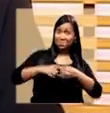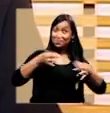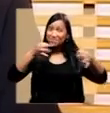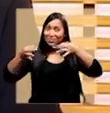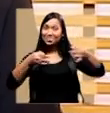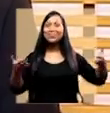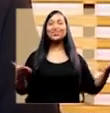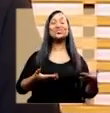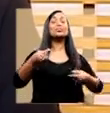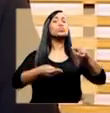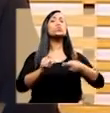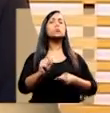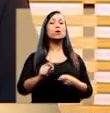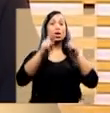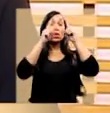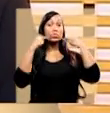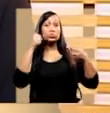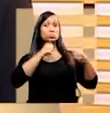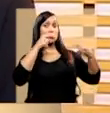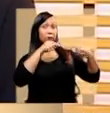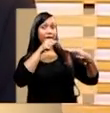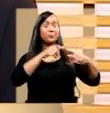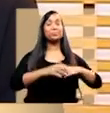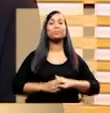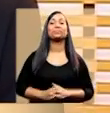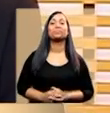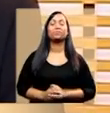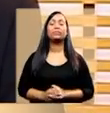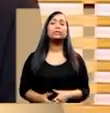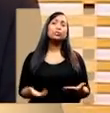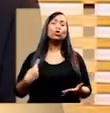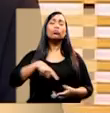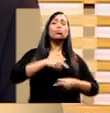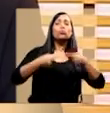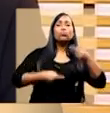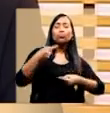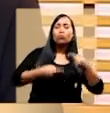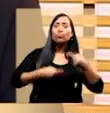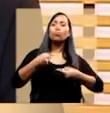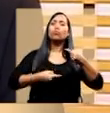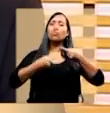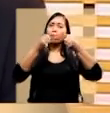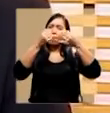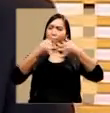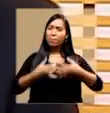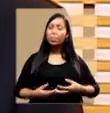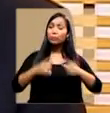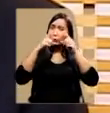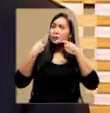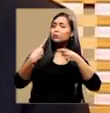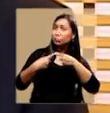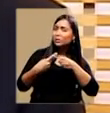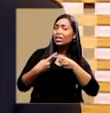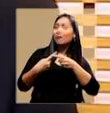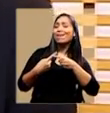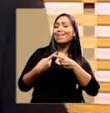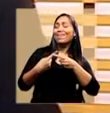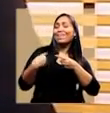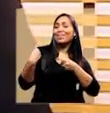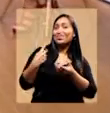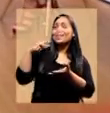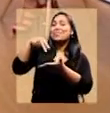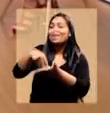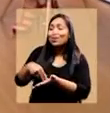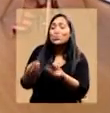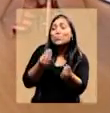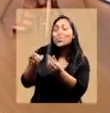E de volta com o Ponto de Vista, hoje discutindo a violência contra a mulher. A gente discute bastante essa questão da violência, mas e quando é